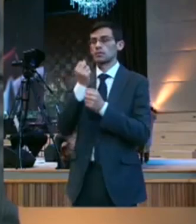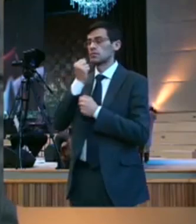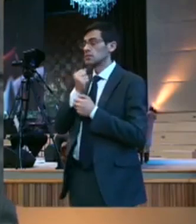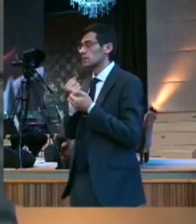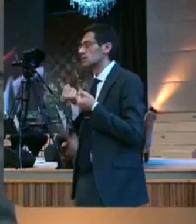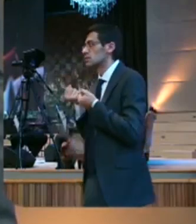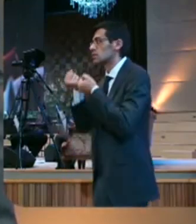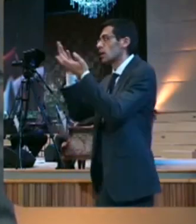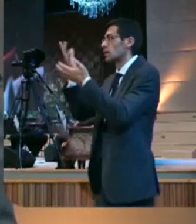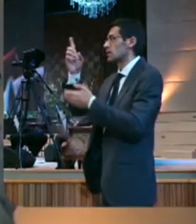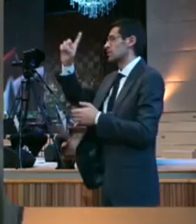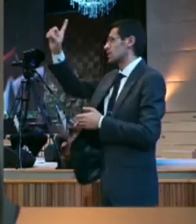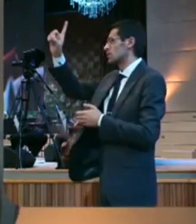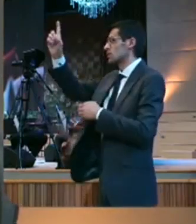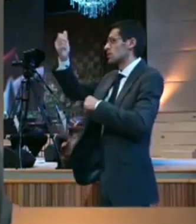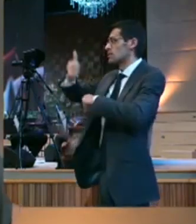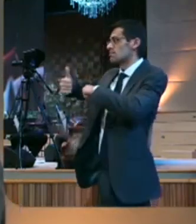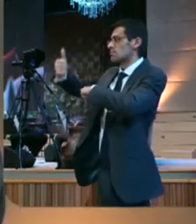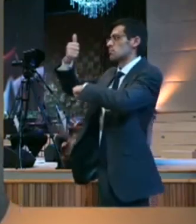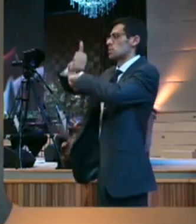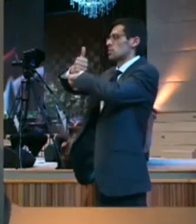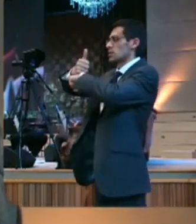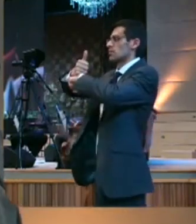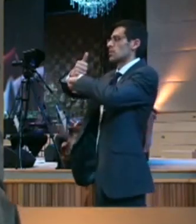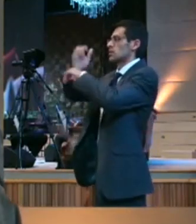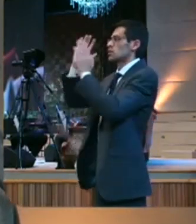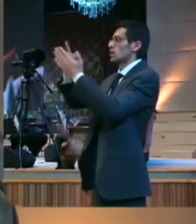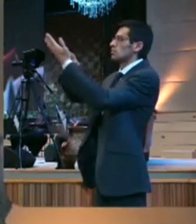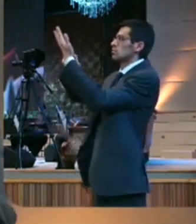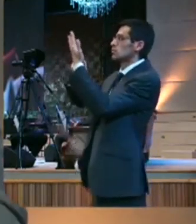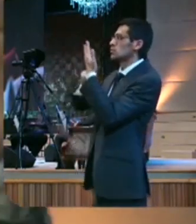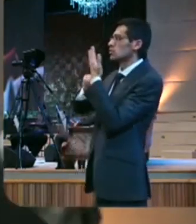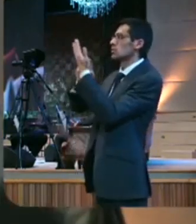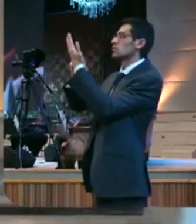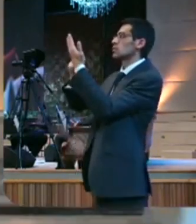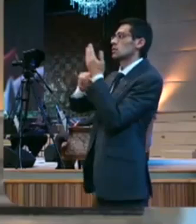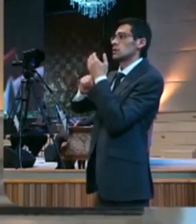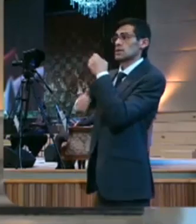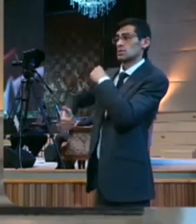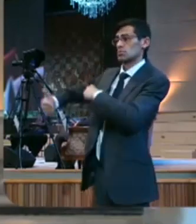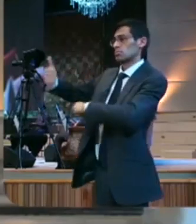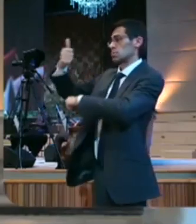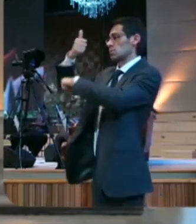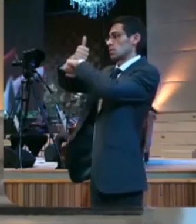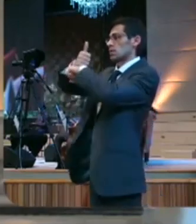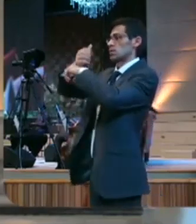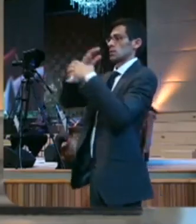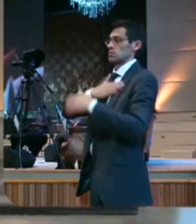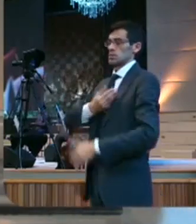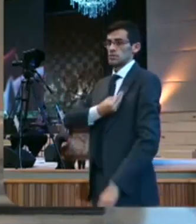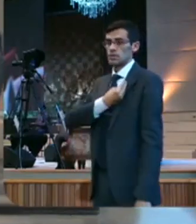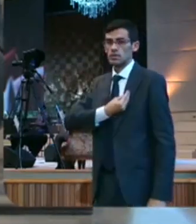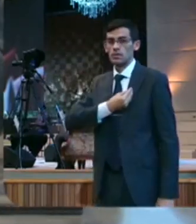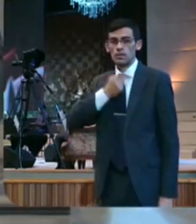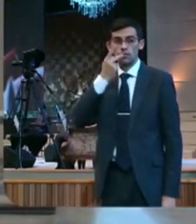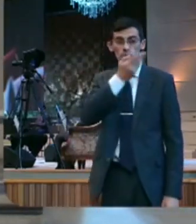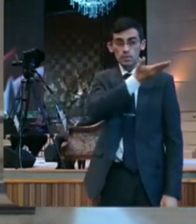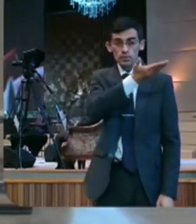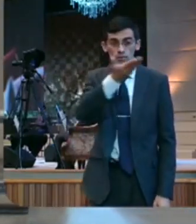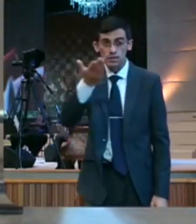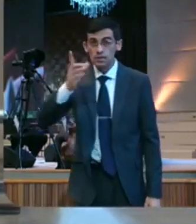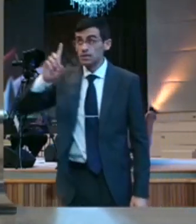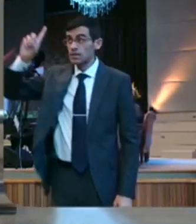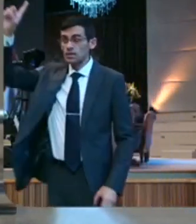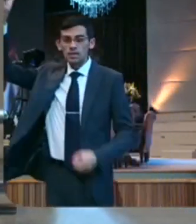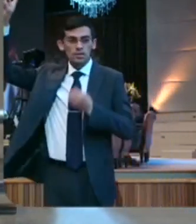lugar. O Senhor já me revelou isso, aquilo outro, esse vai ser o meu primeiro passo. Eu vou dizer para você, Deus é tão bom que Ele